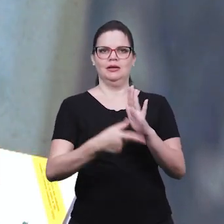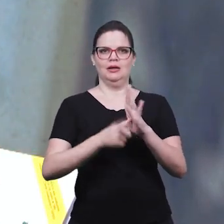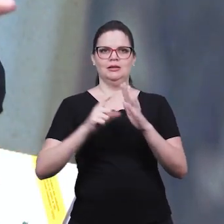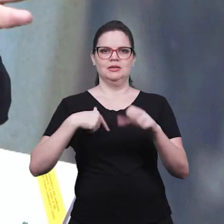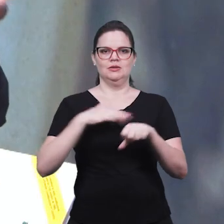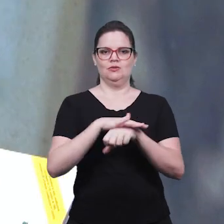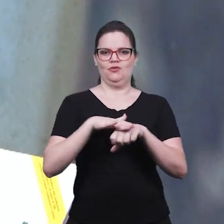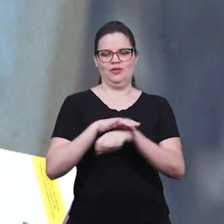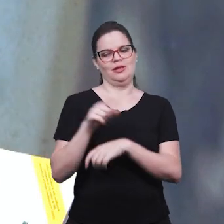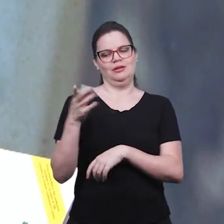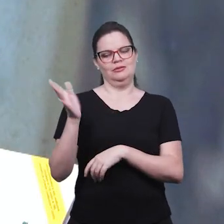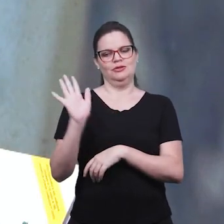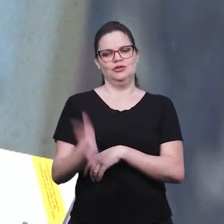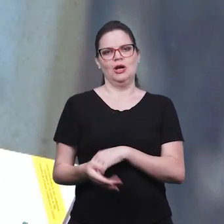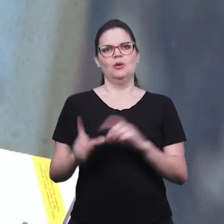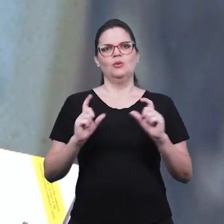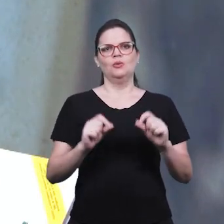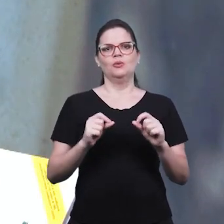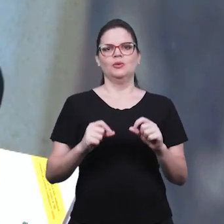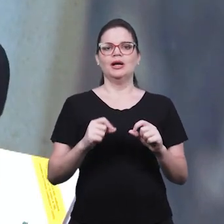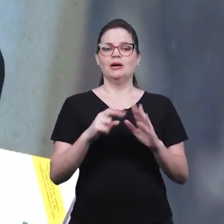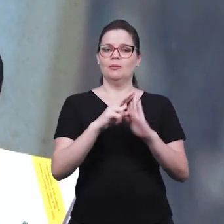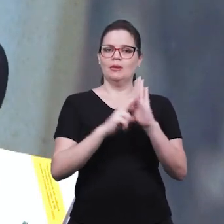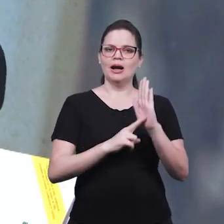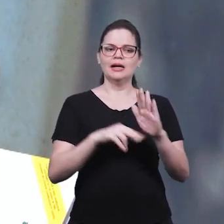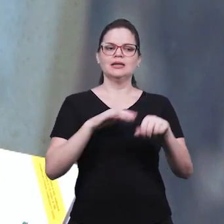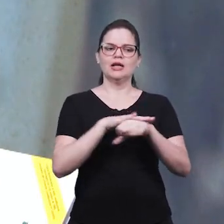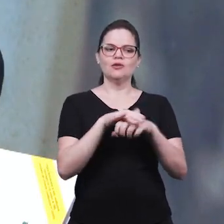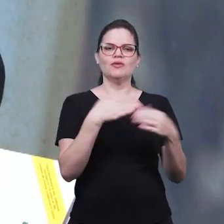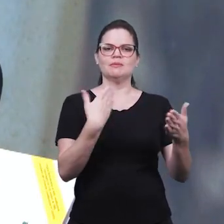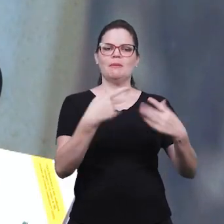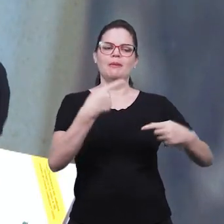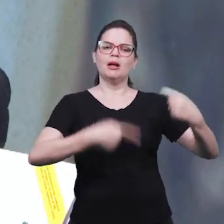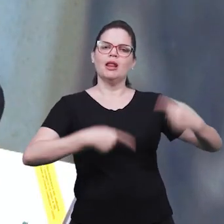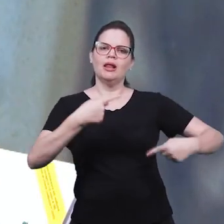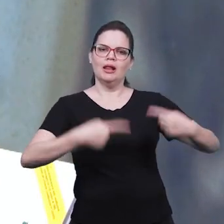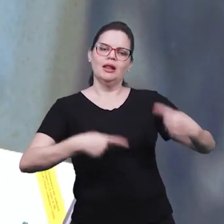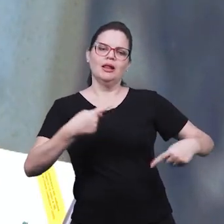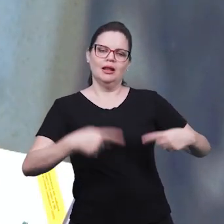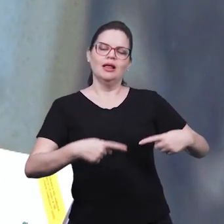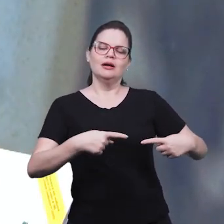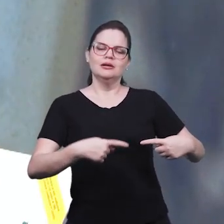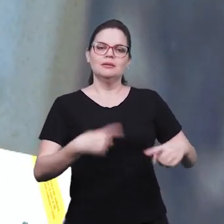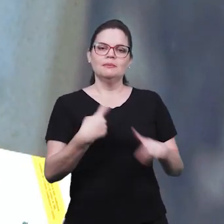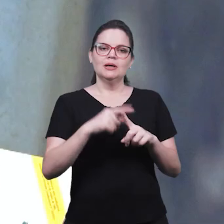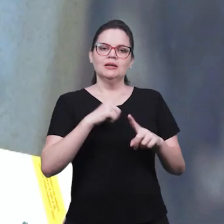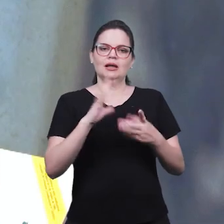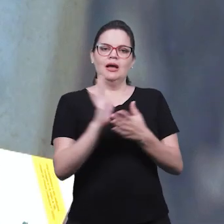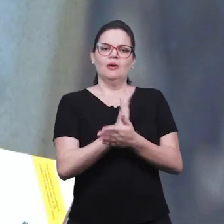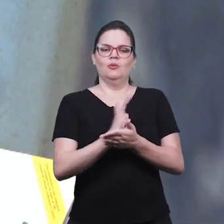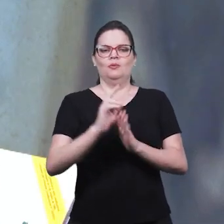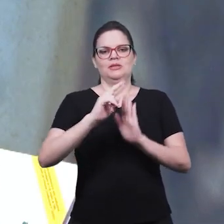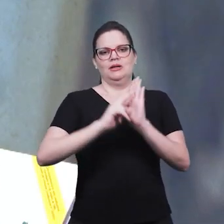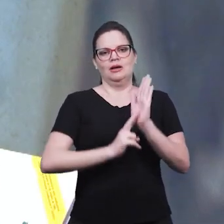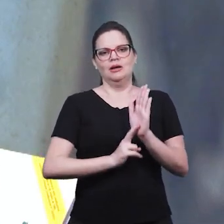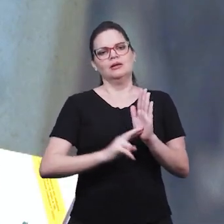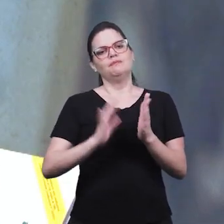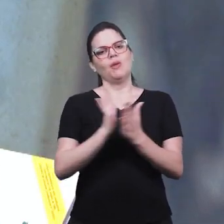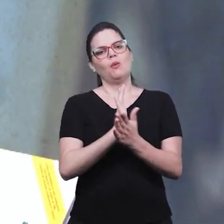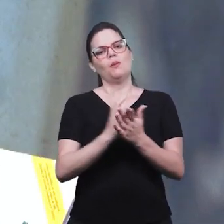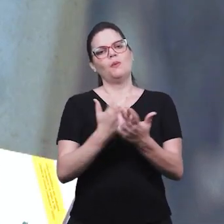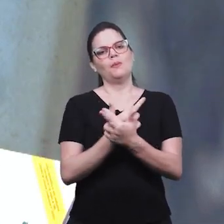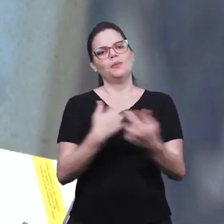tinha conversado com o doutor antes, que ainda está em conversa, porque ainda tem algumas